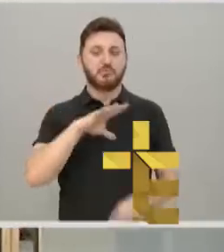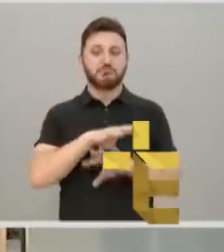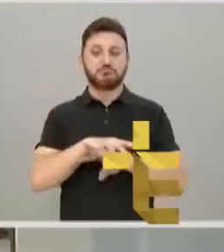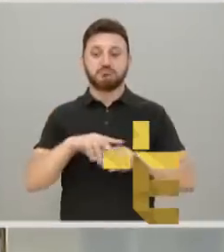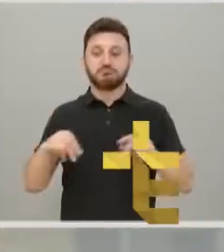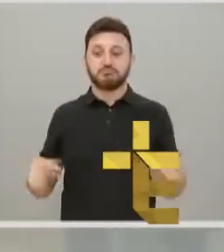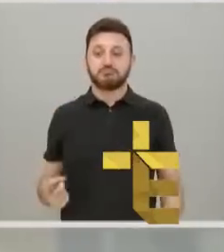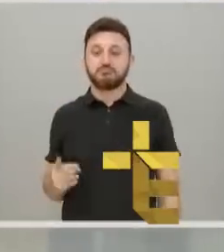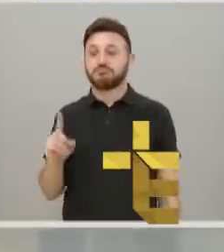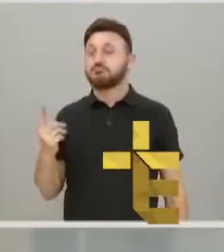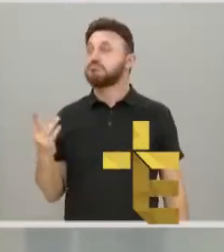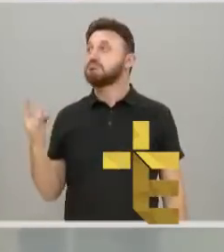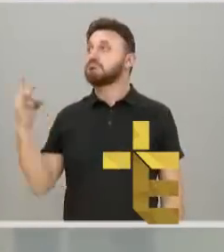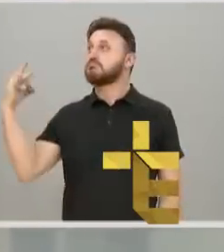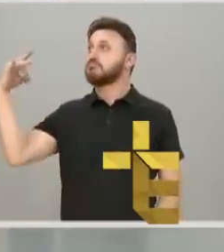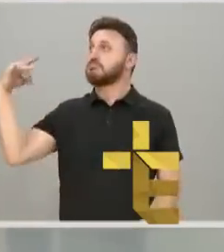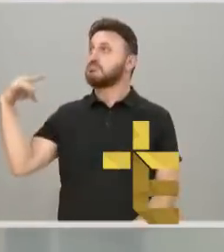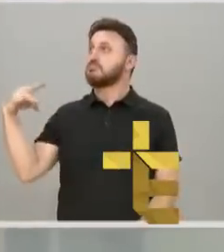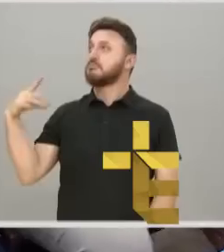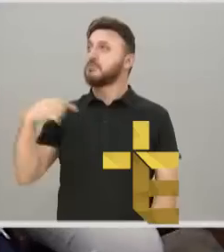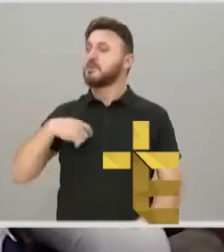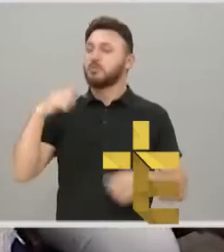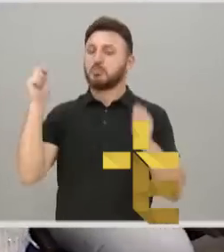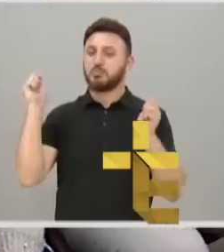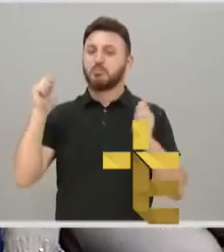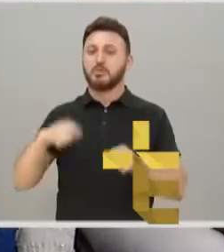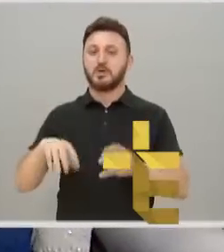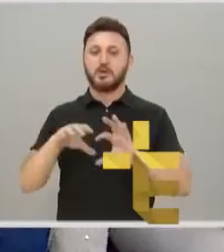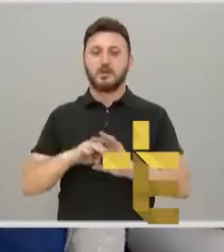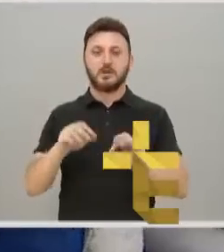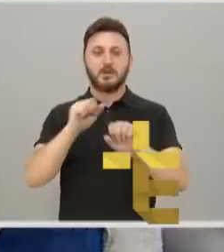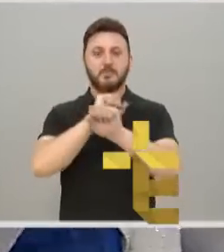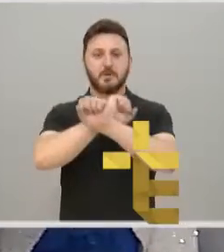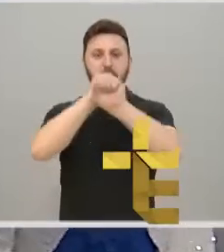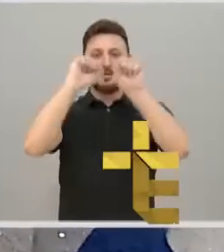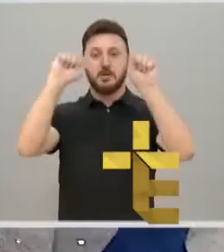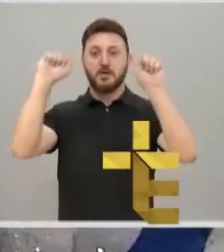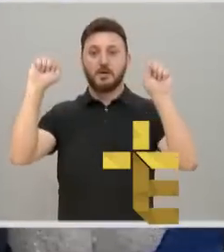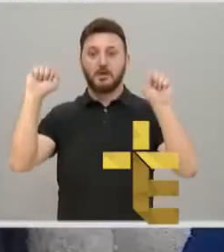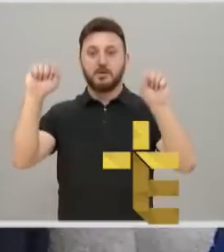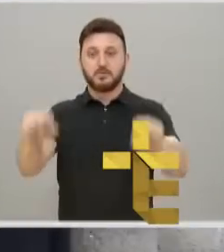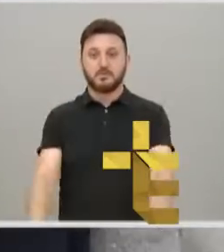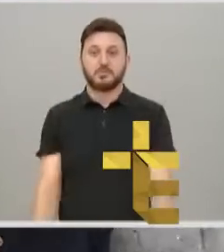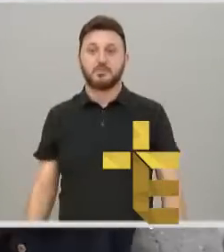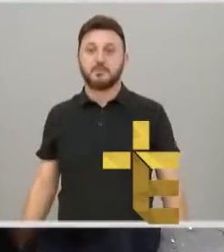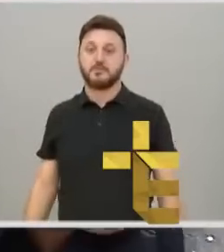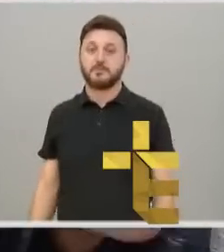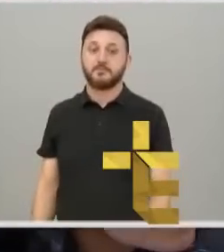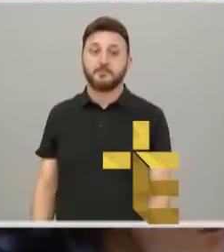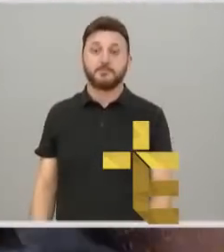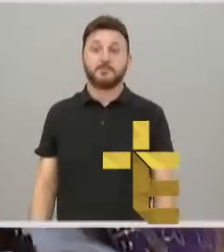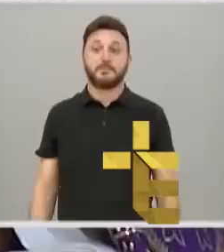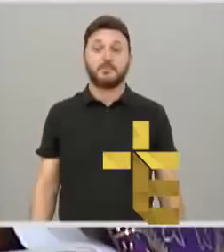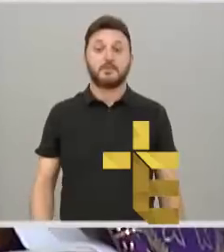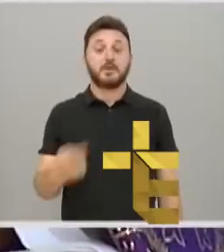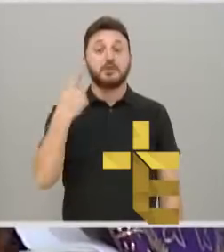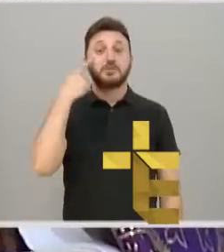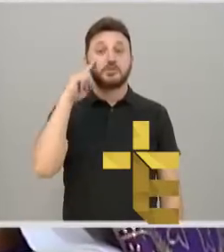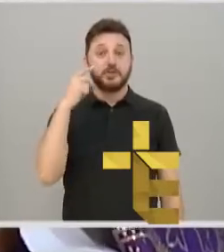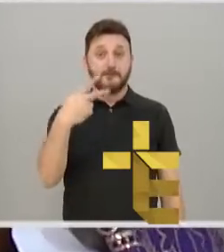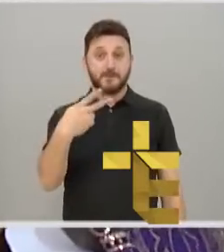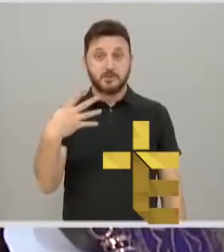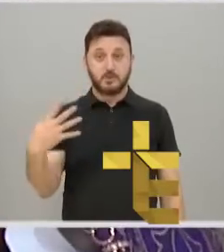uma gota do teu sangue e eu serei libertado. Dia 24 de